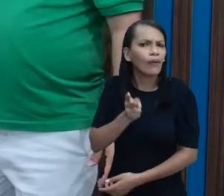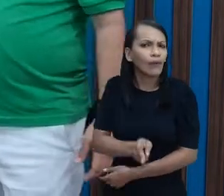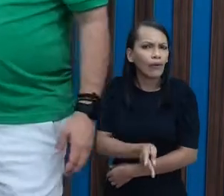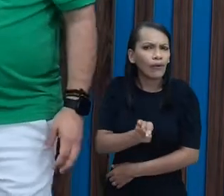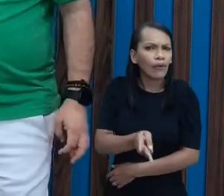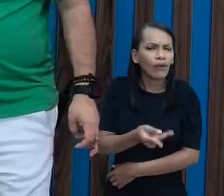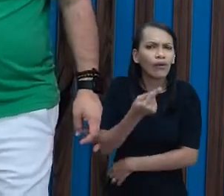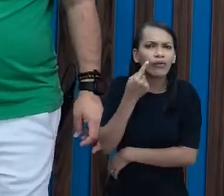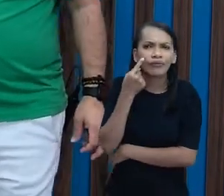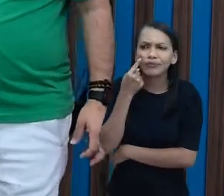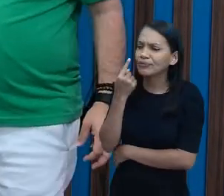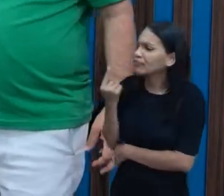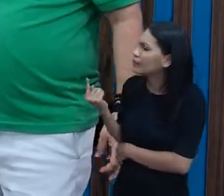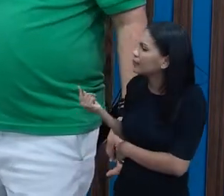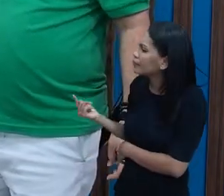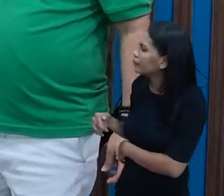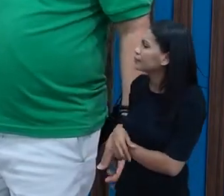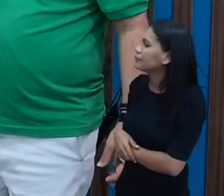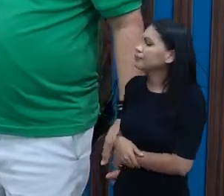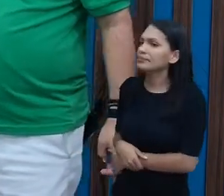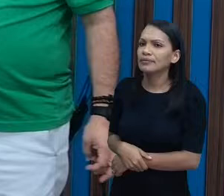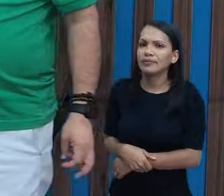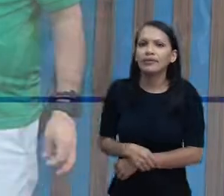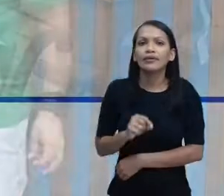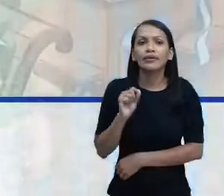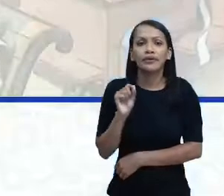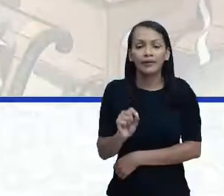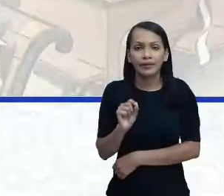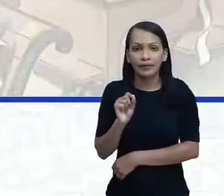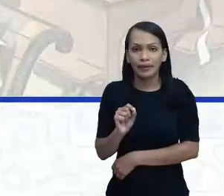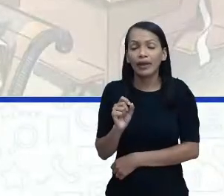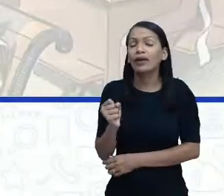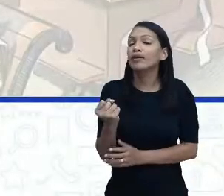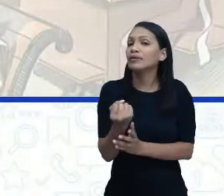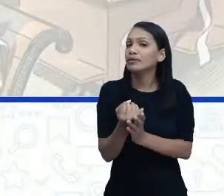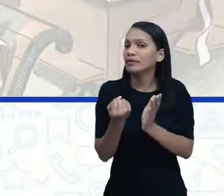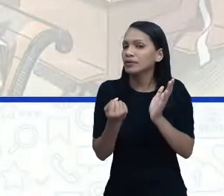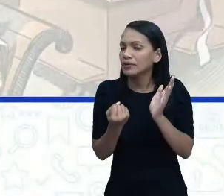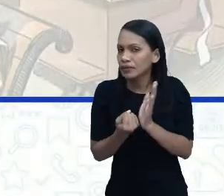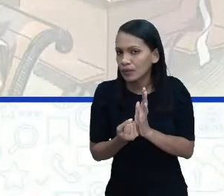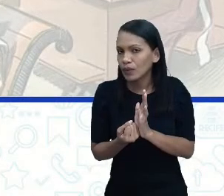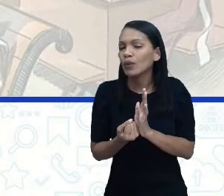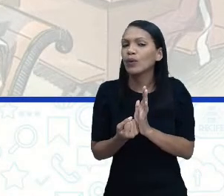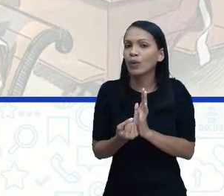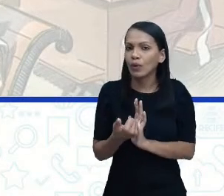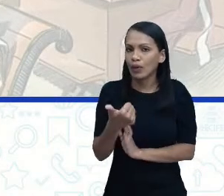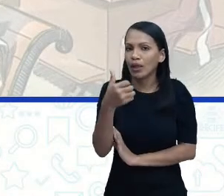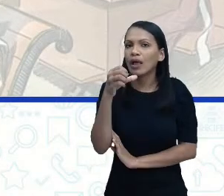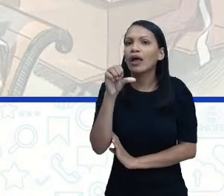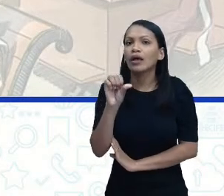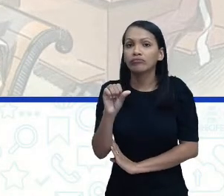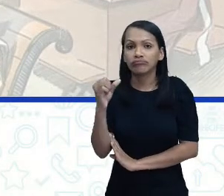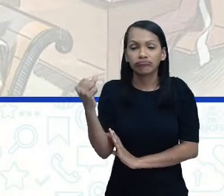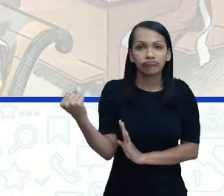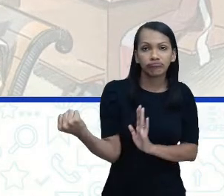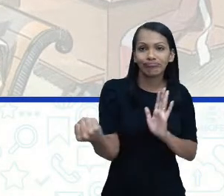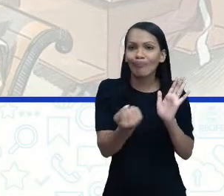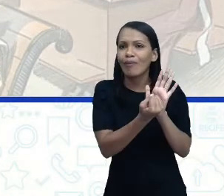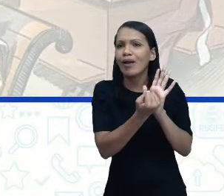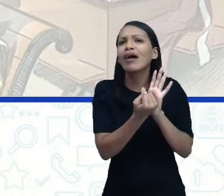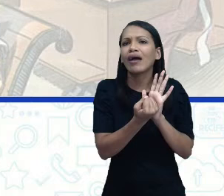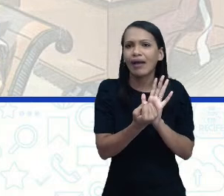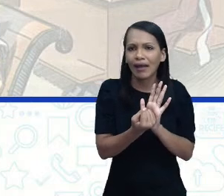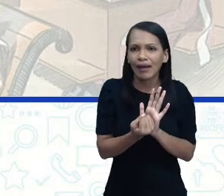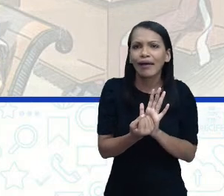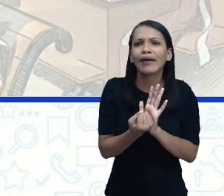a gente vê, ó, que a segunda metade do século XIX foi marcada pela introdução de novas tecnologias na produção industrial e